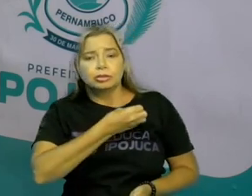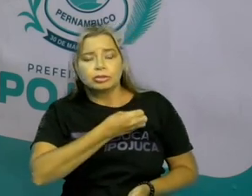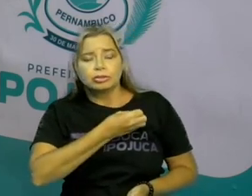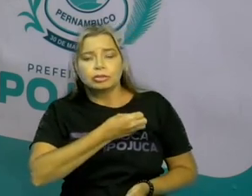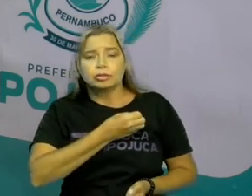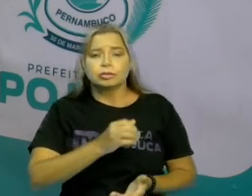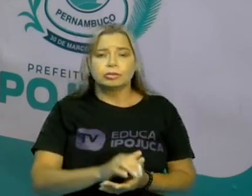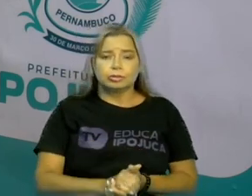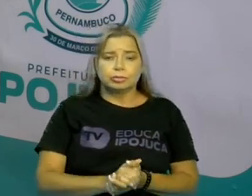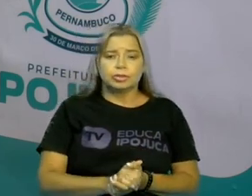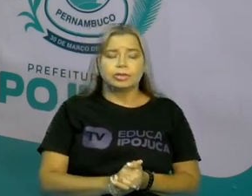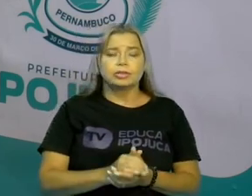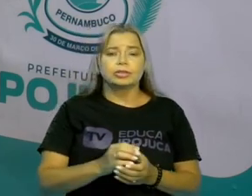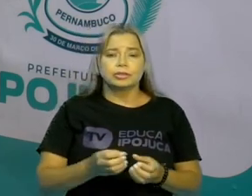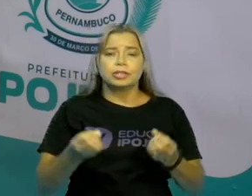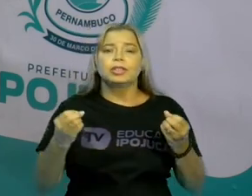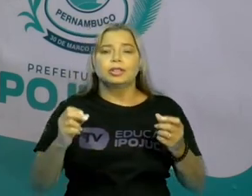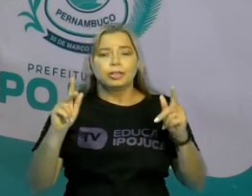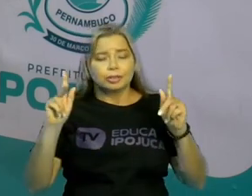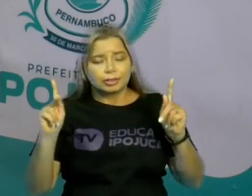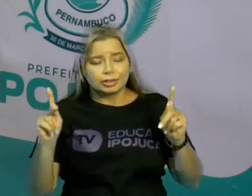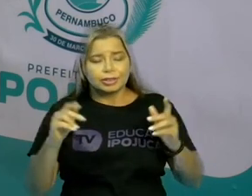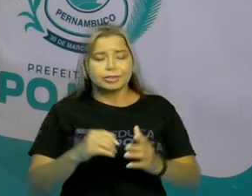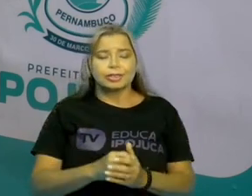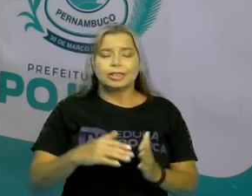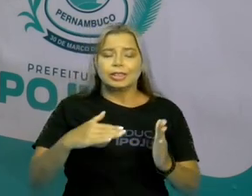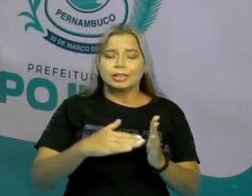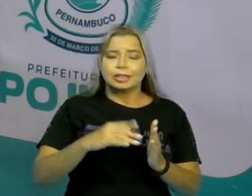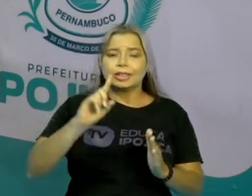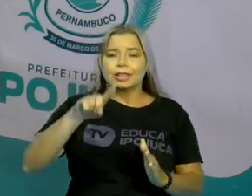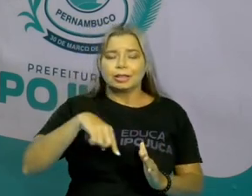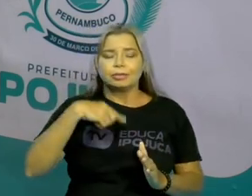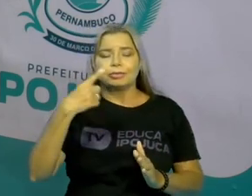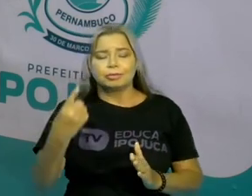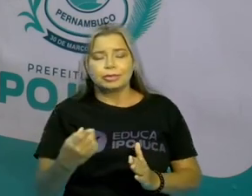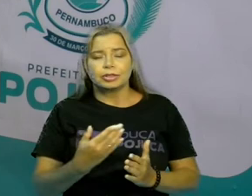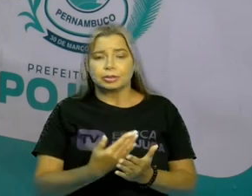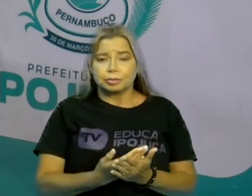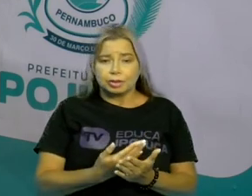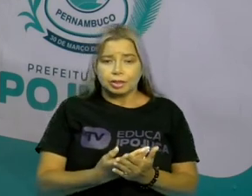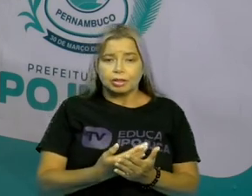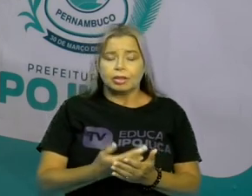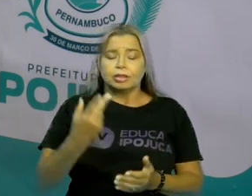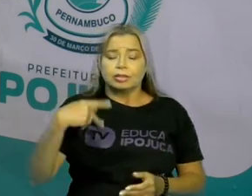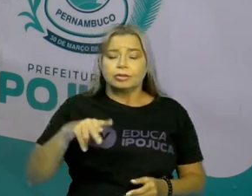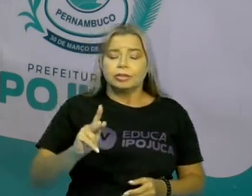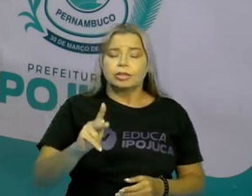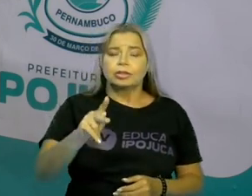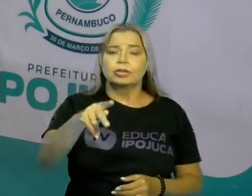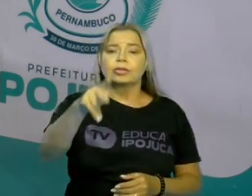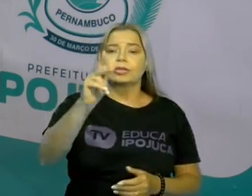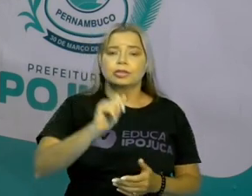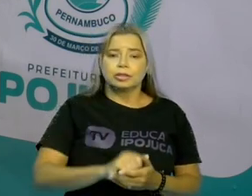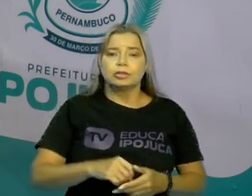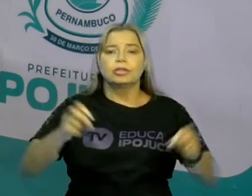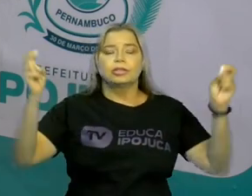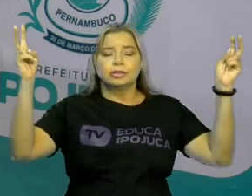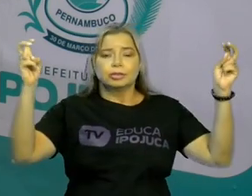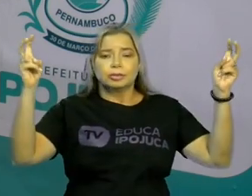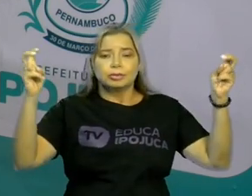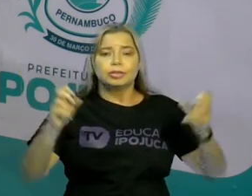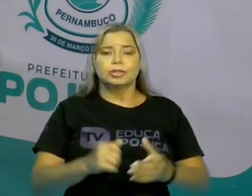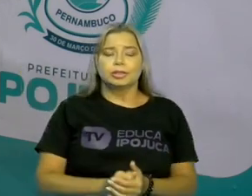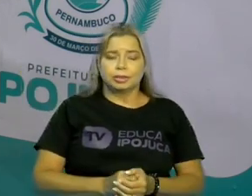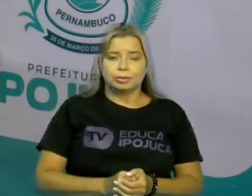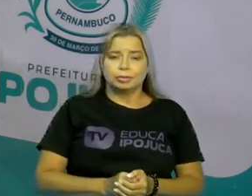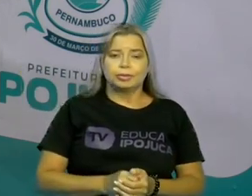e quanto que por vocês para próxima aula e a gente continuar esse assunto que é só uma questão de calma e vocês